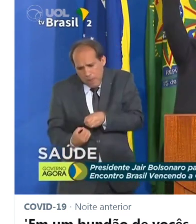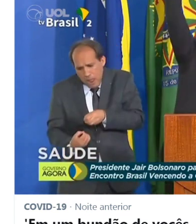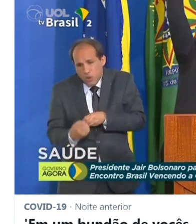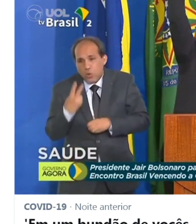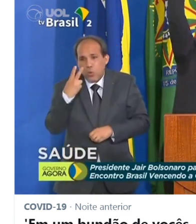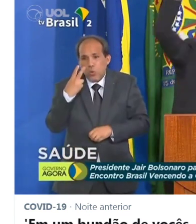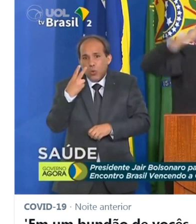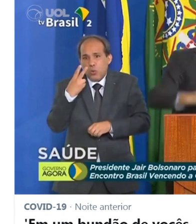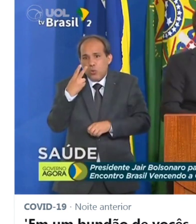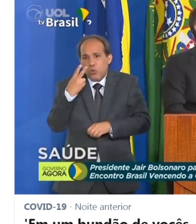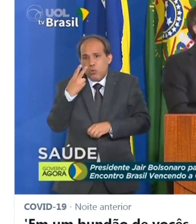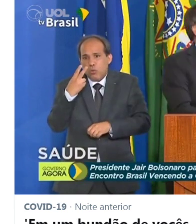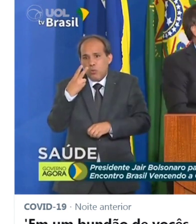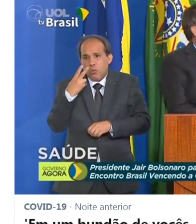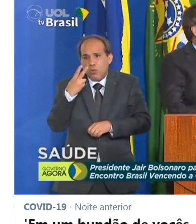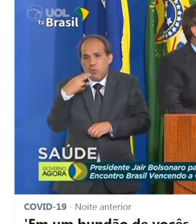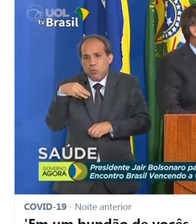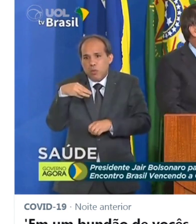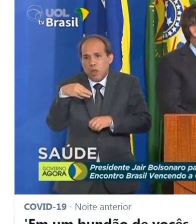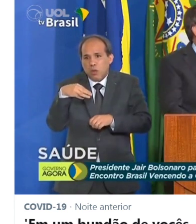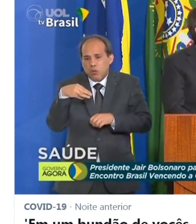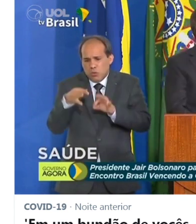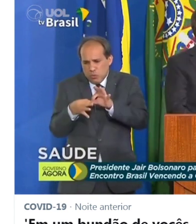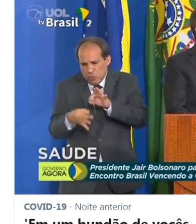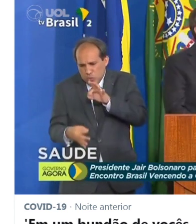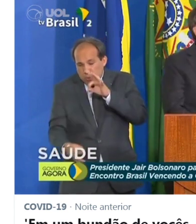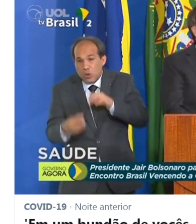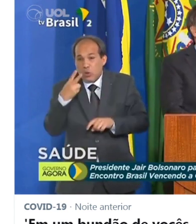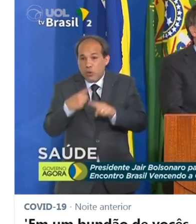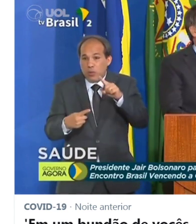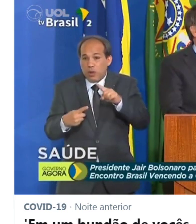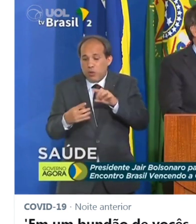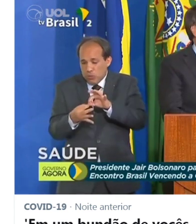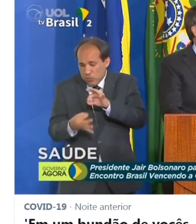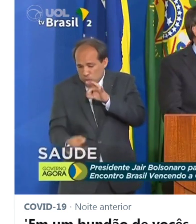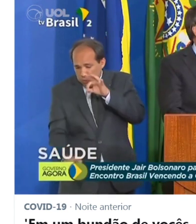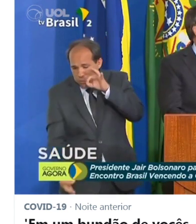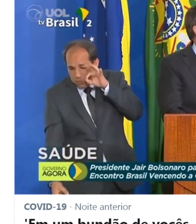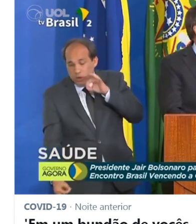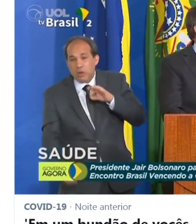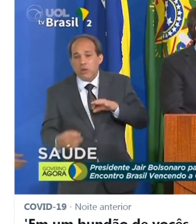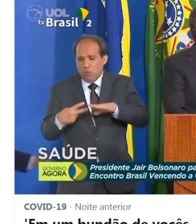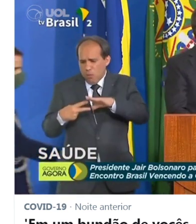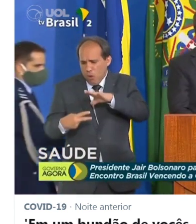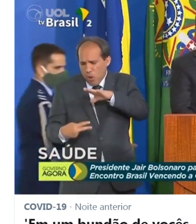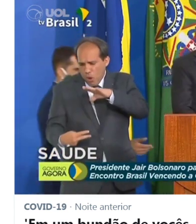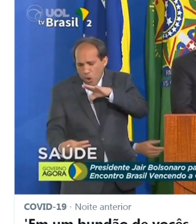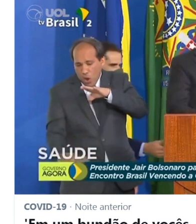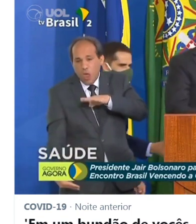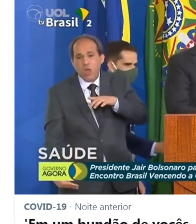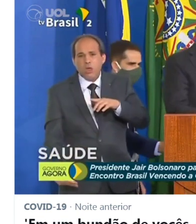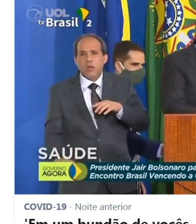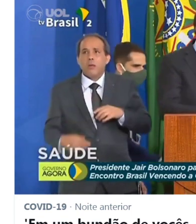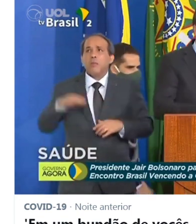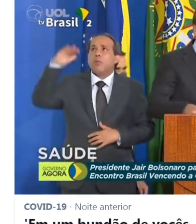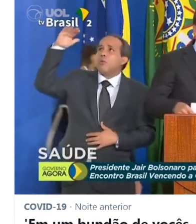mas 2,5 metros é essa aqui. Pra quem não sabe nadar é muita coisa. E eu consegui, era um jovem aspirante do Exército Brasileiro,